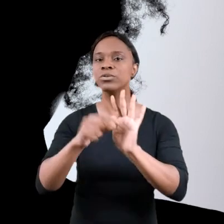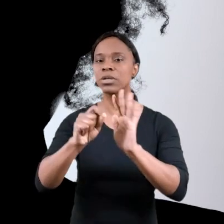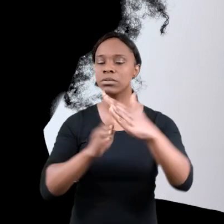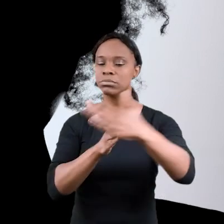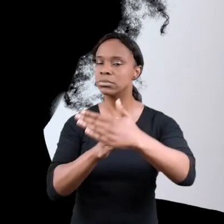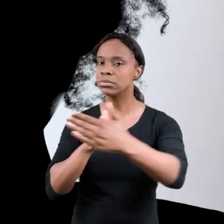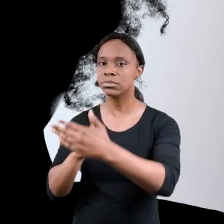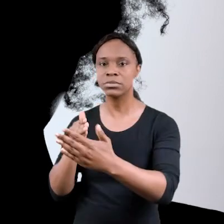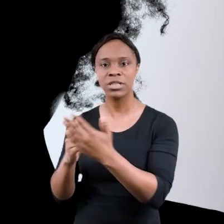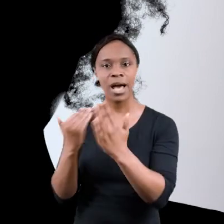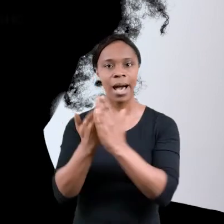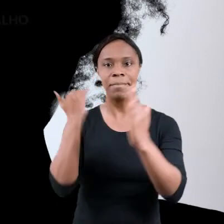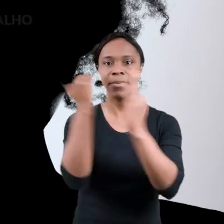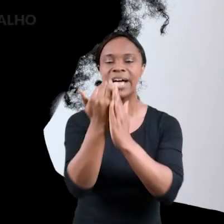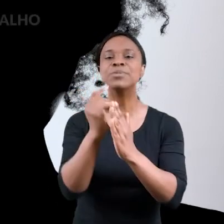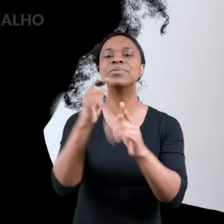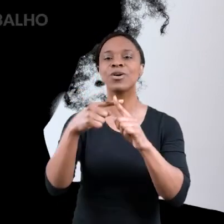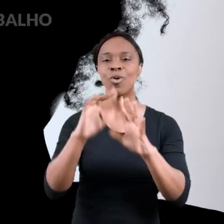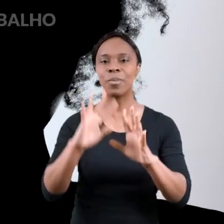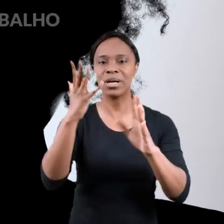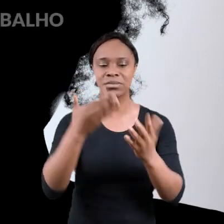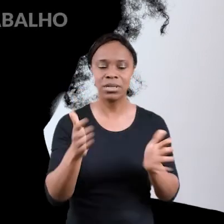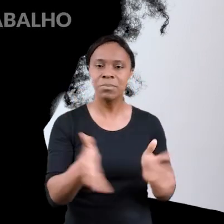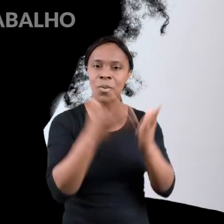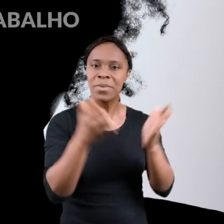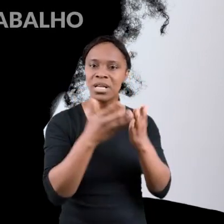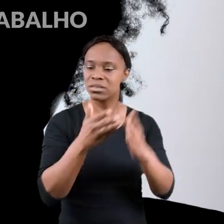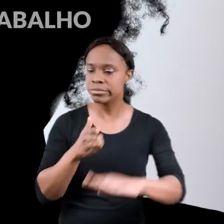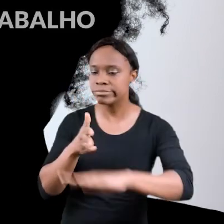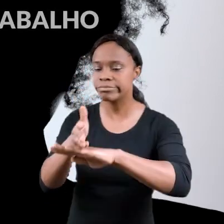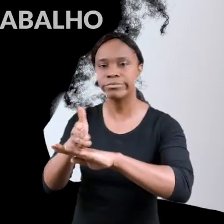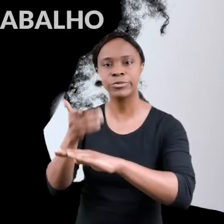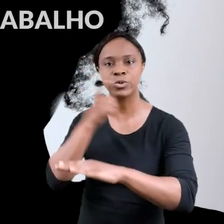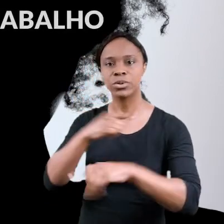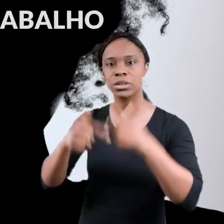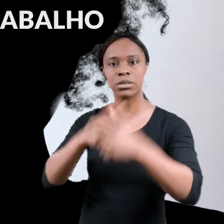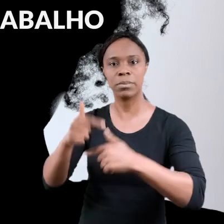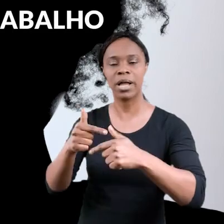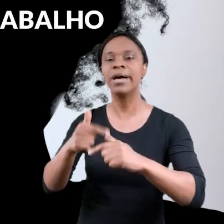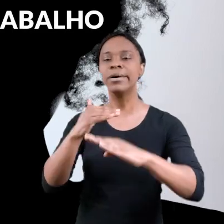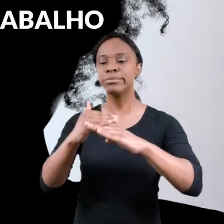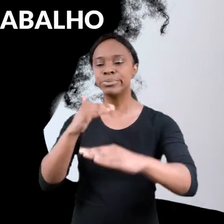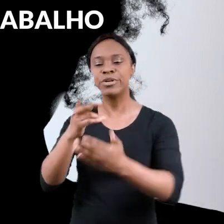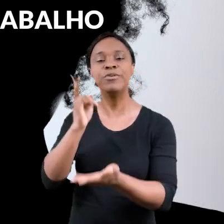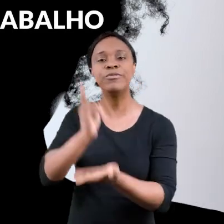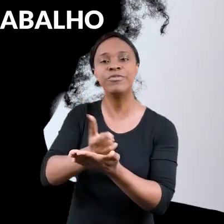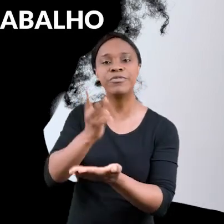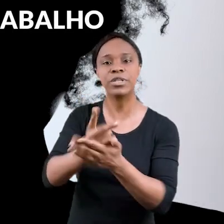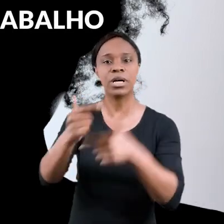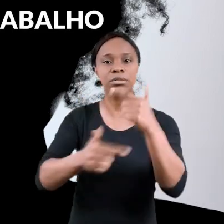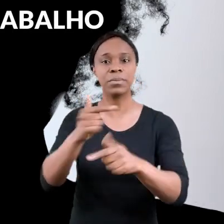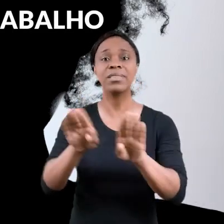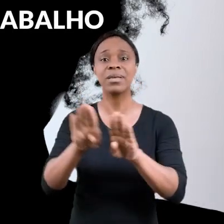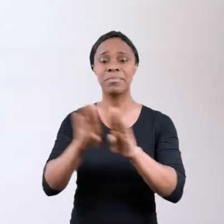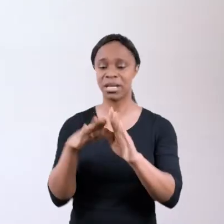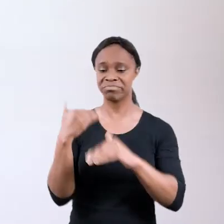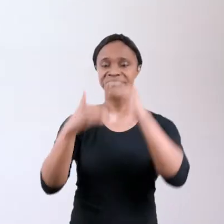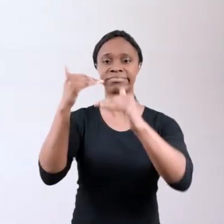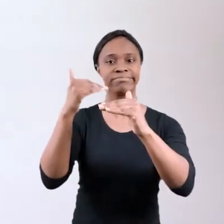barreiras para a superação da pobreza, para o acesso ao trabalho, para a permanência no mercado e para a progressão